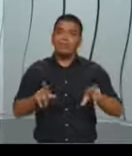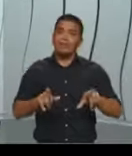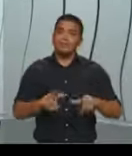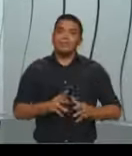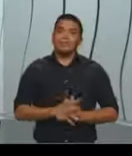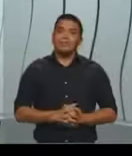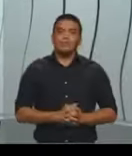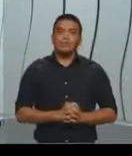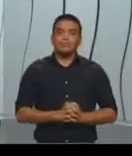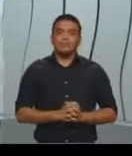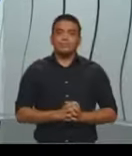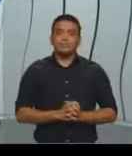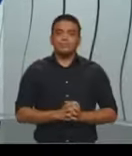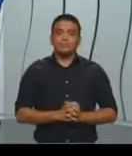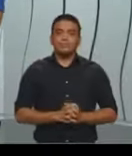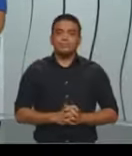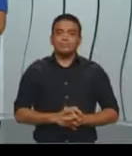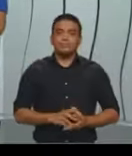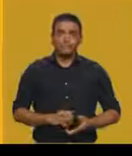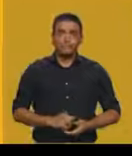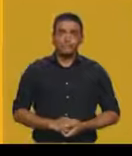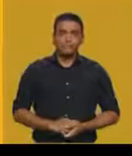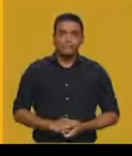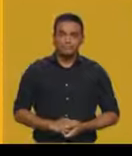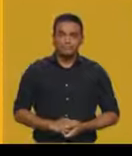lá.